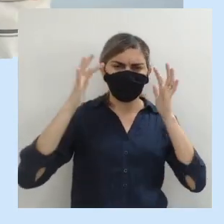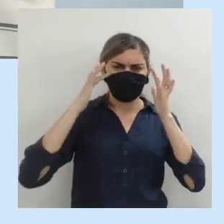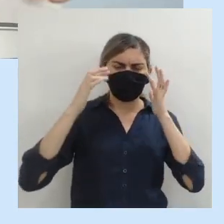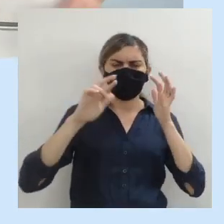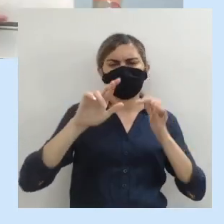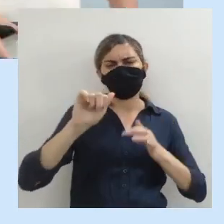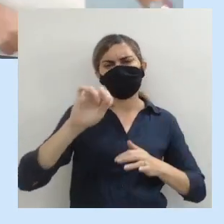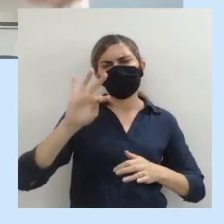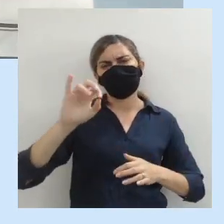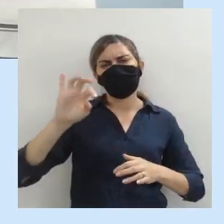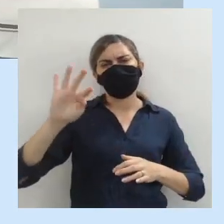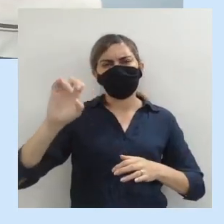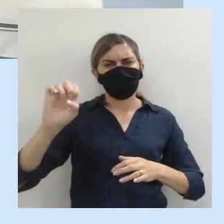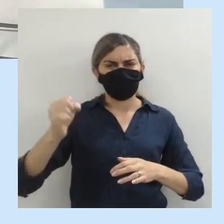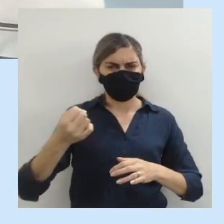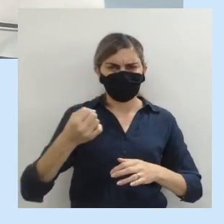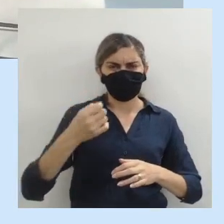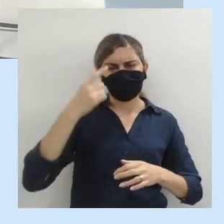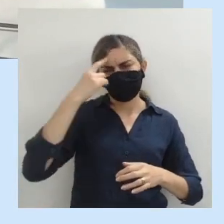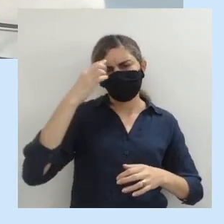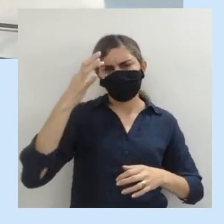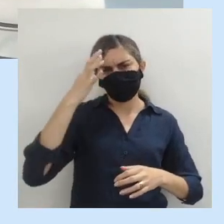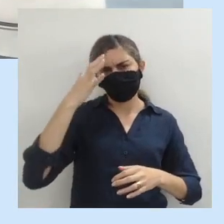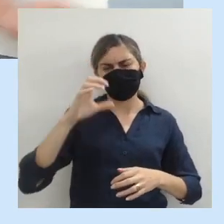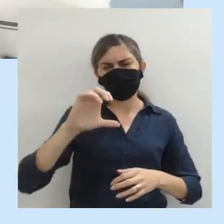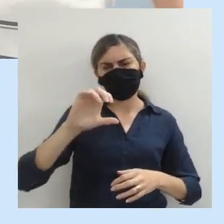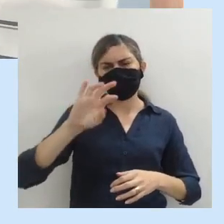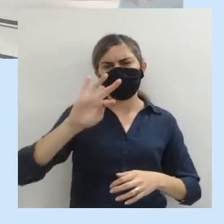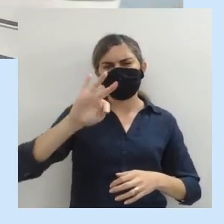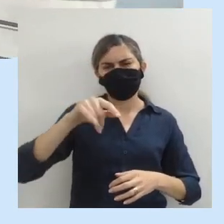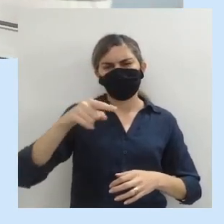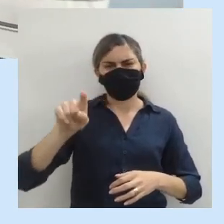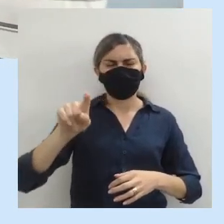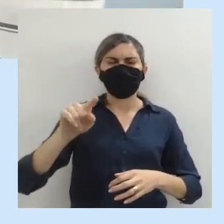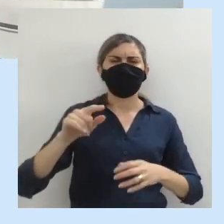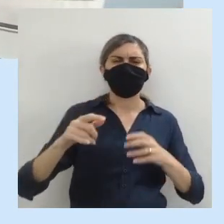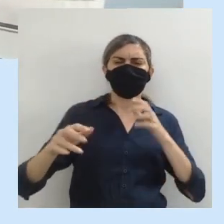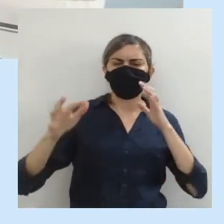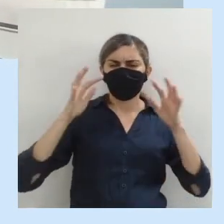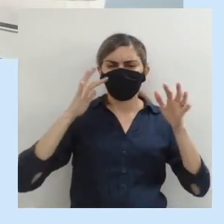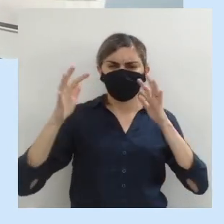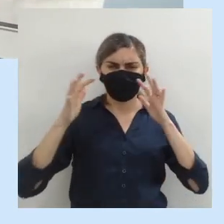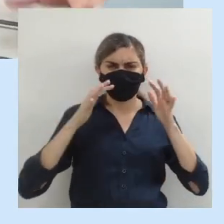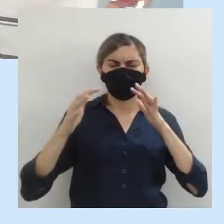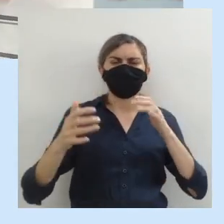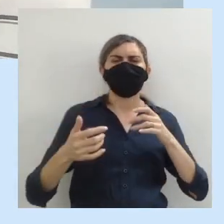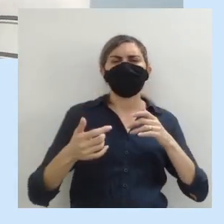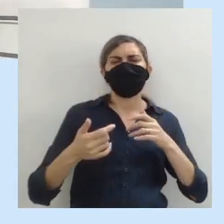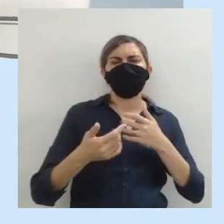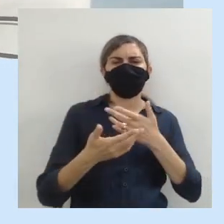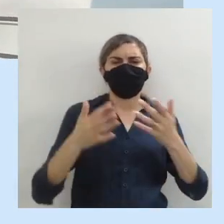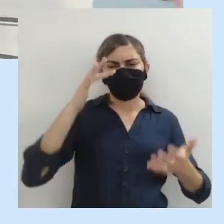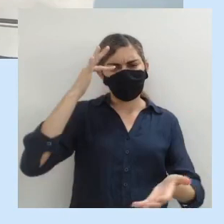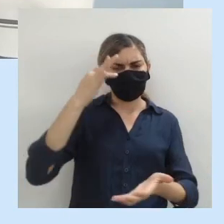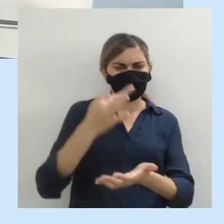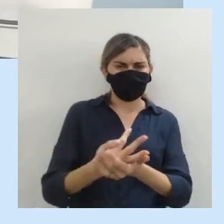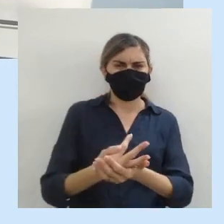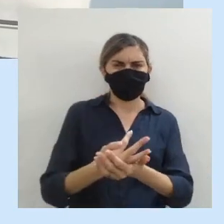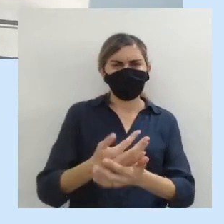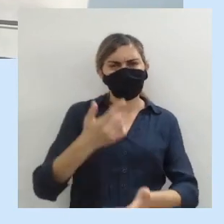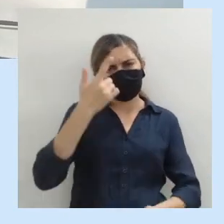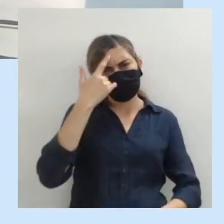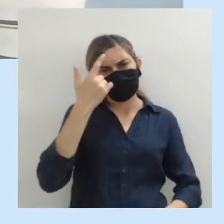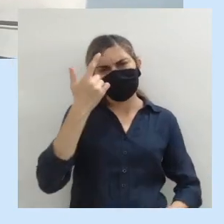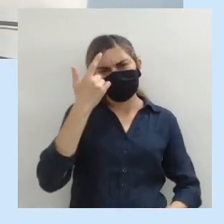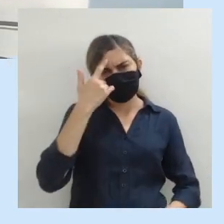aristotélica. Então aqui nós temos o pensamento cristão, nós temos a filosofia aristotélica, fé,